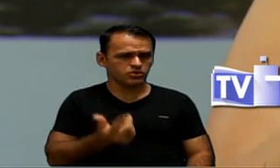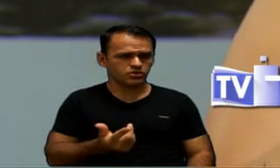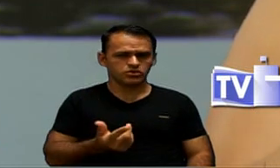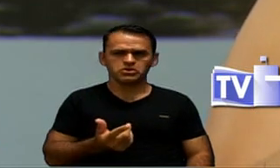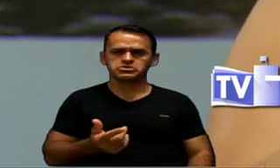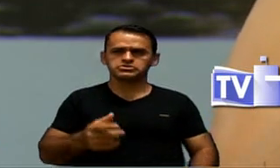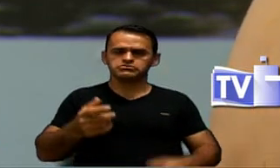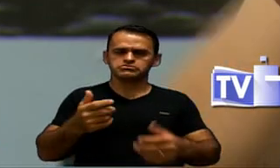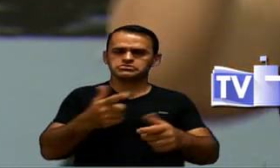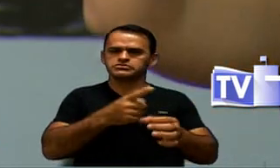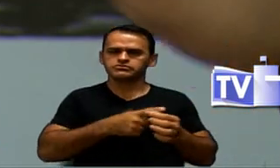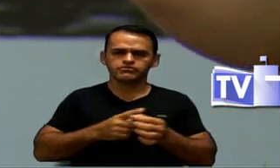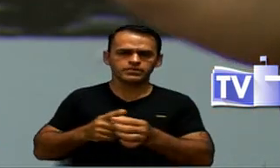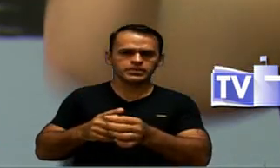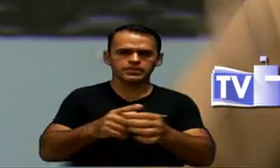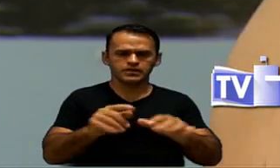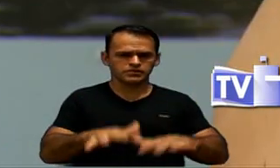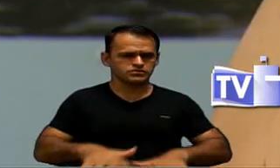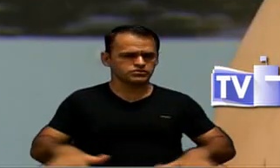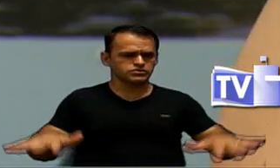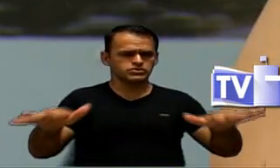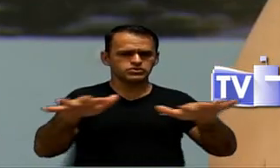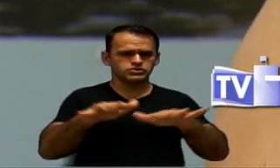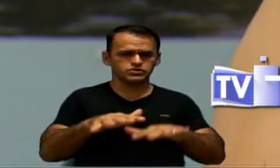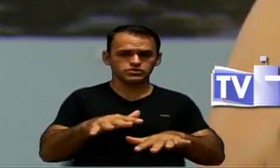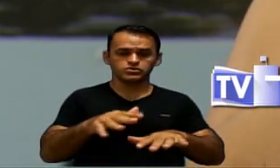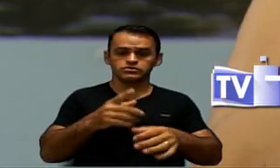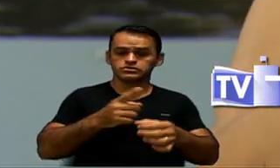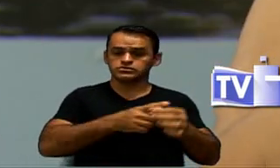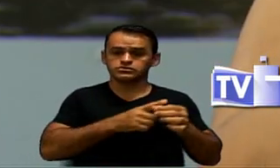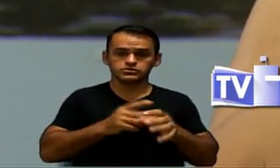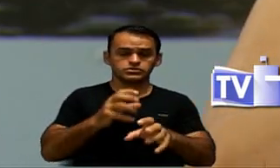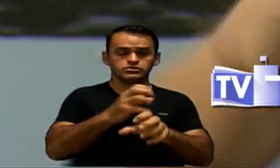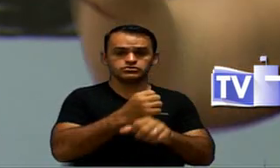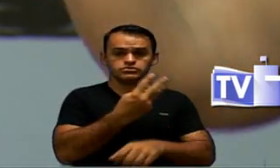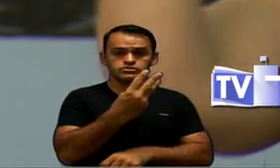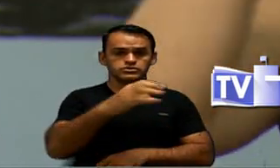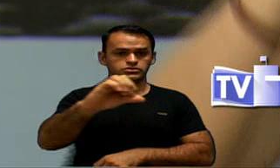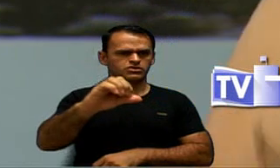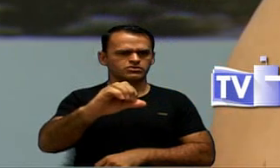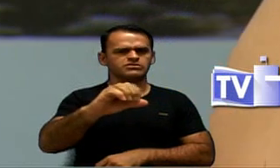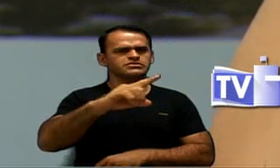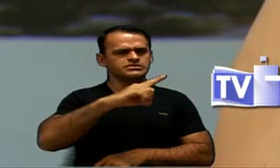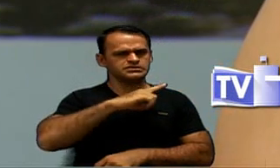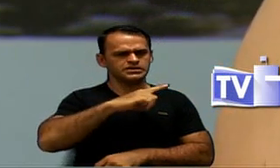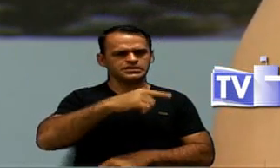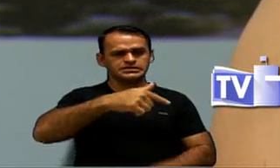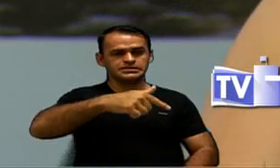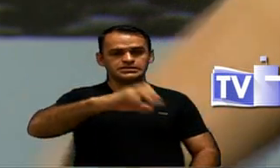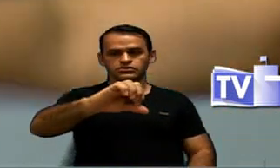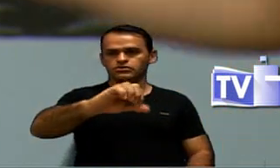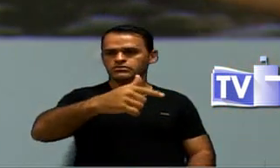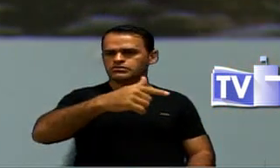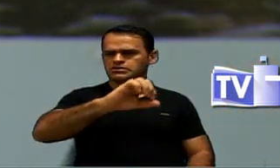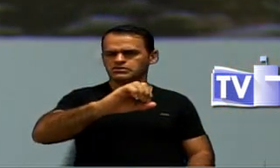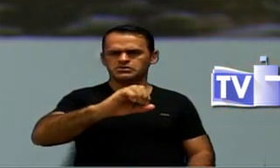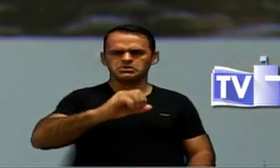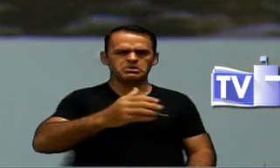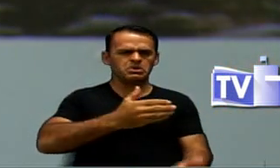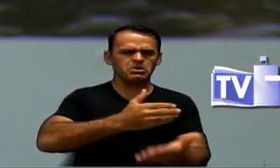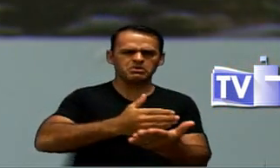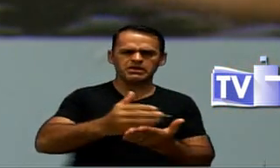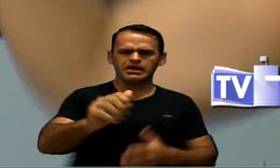da região, mas não é da região só de 39 cidades, é da região inteira, 79 municípios. Pega lá